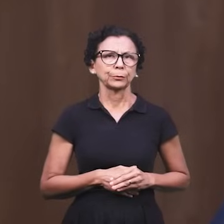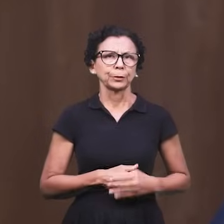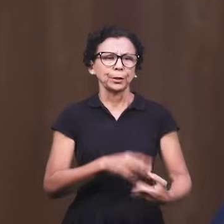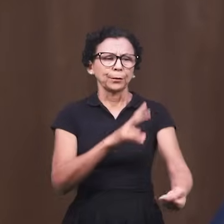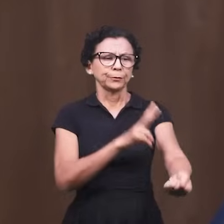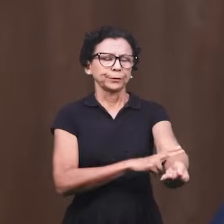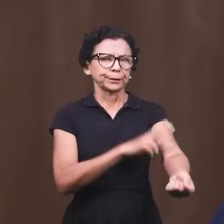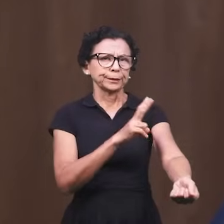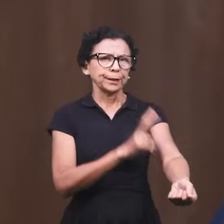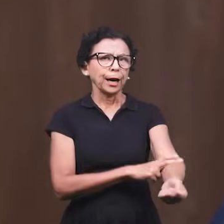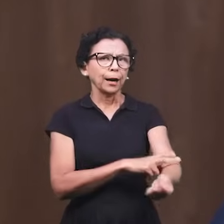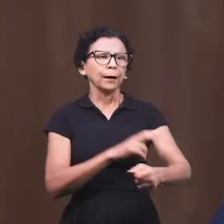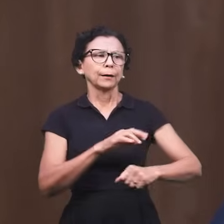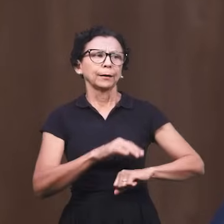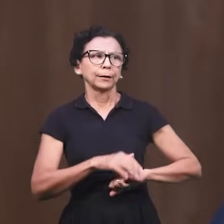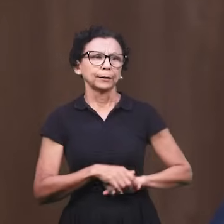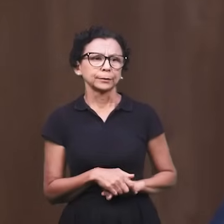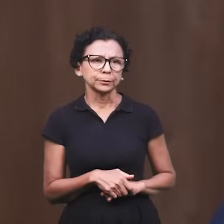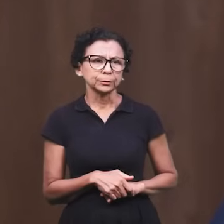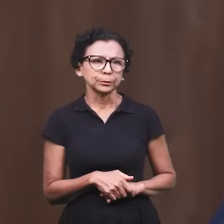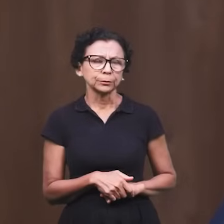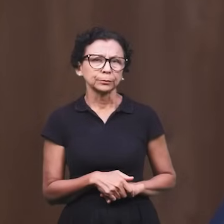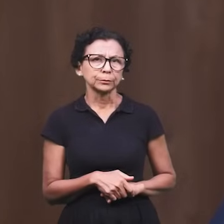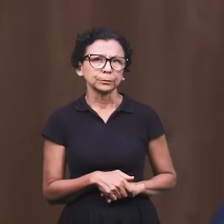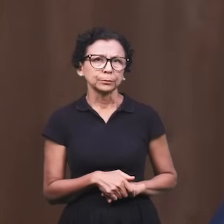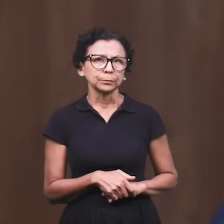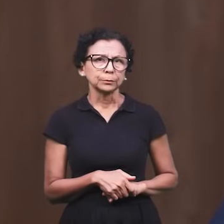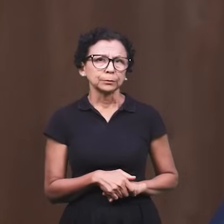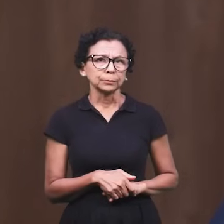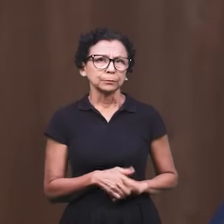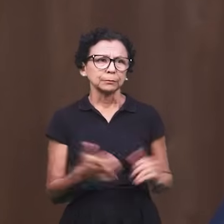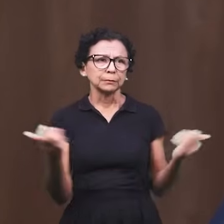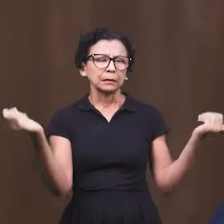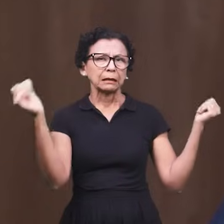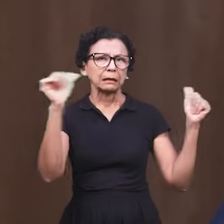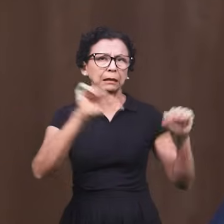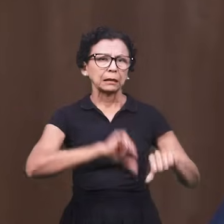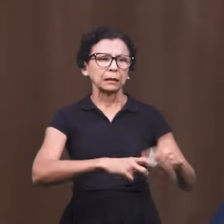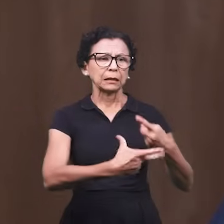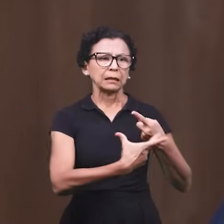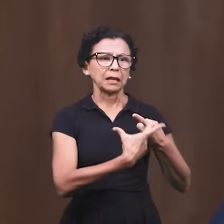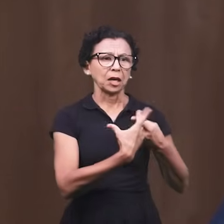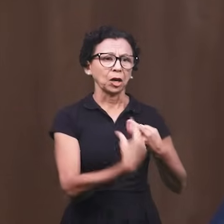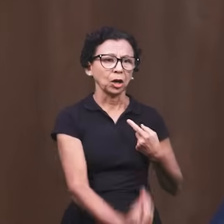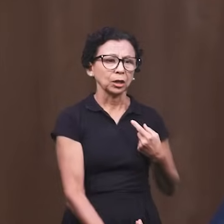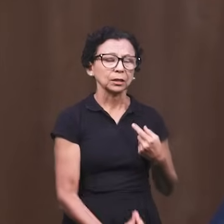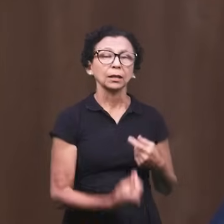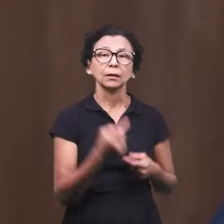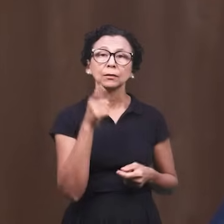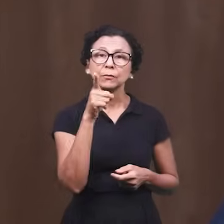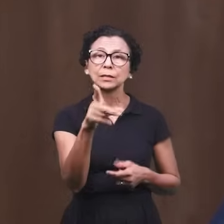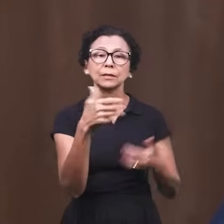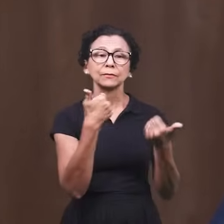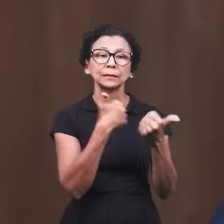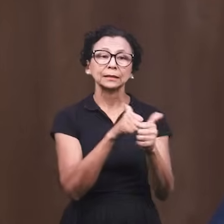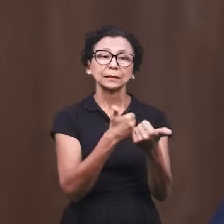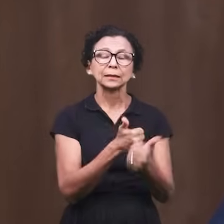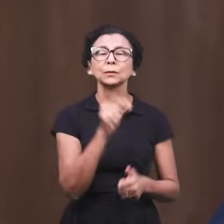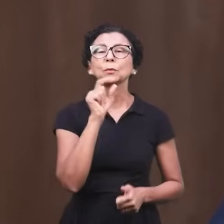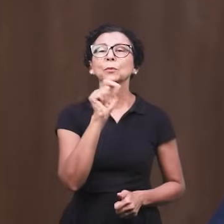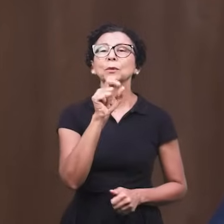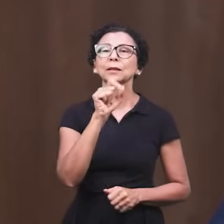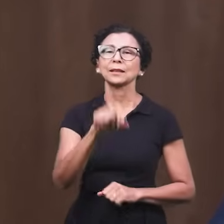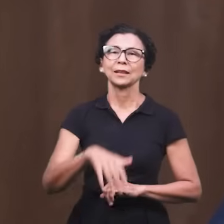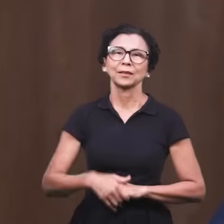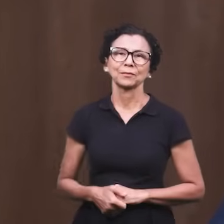mais. E no final você vai colher o quê? O seu líder, é quem você escolheu para seguir. Então, ao invés de você